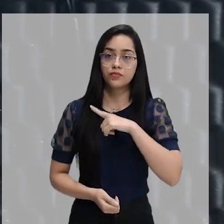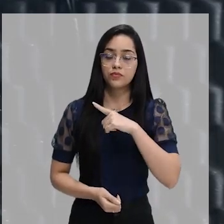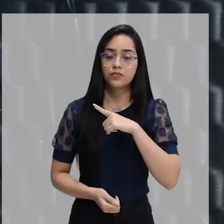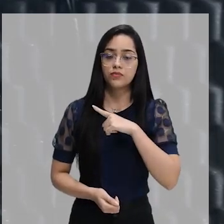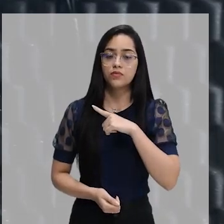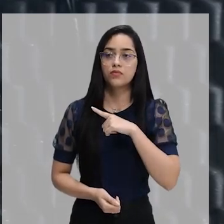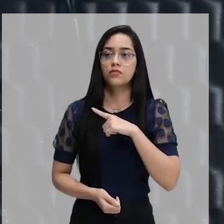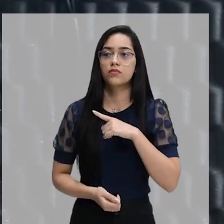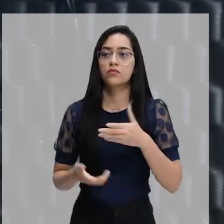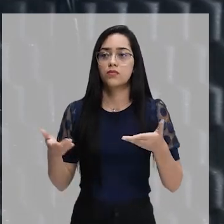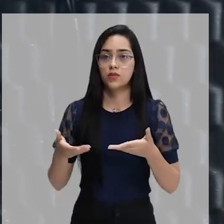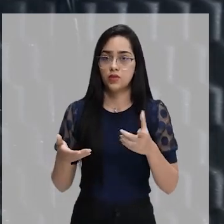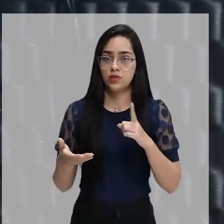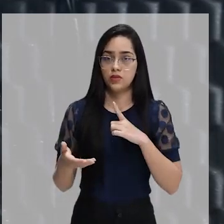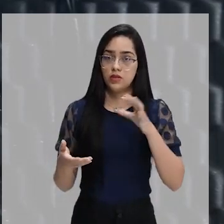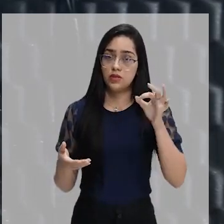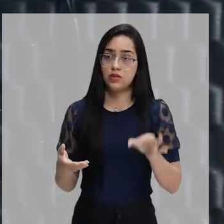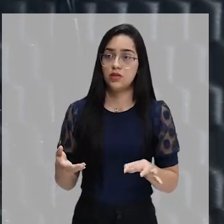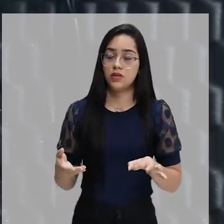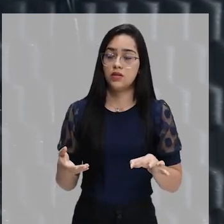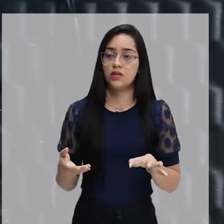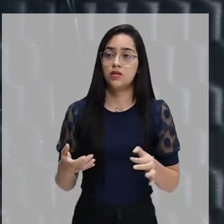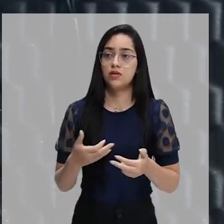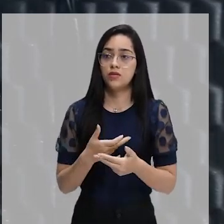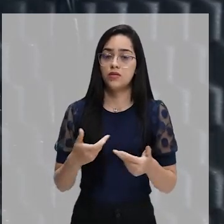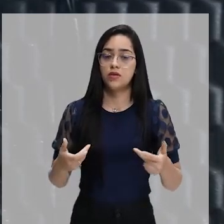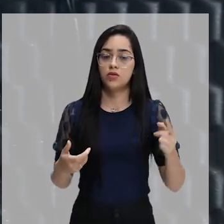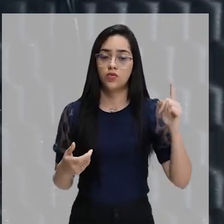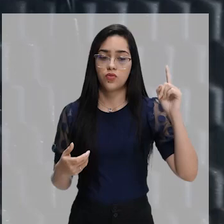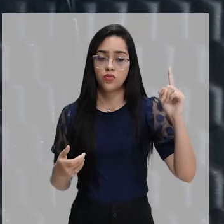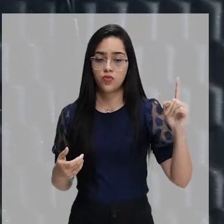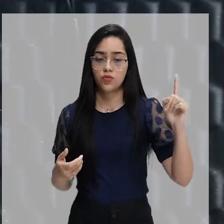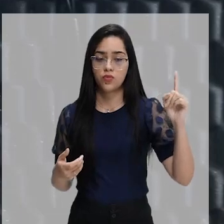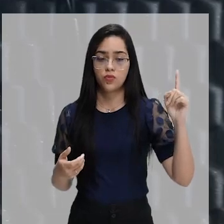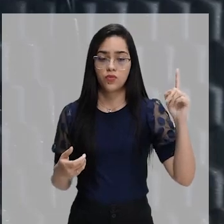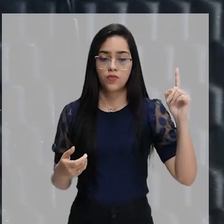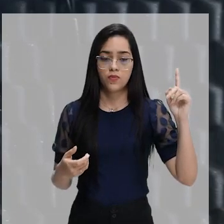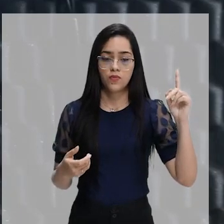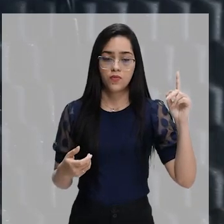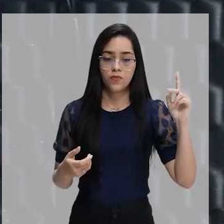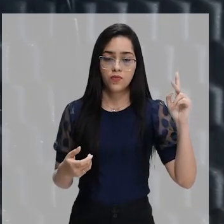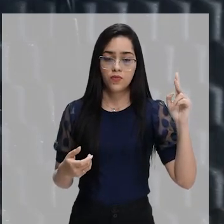questão, nessa questão, as assertivas aqui. 1,